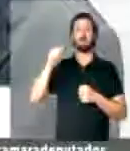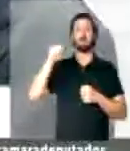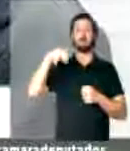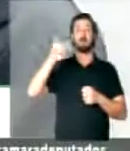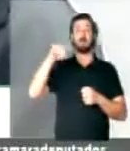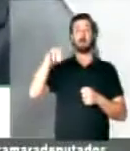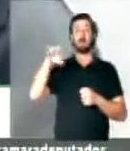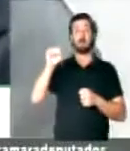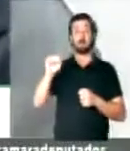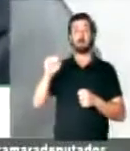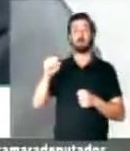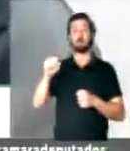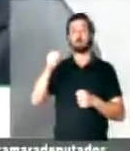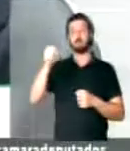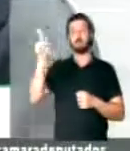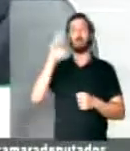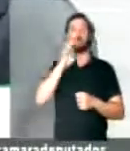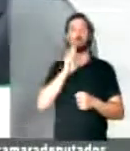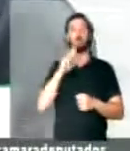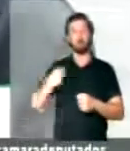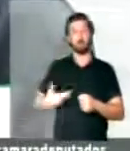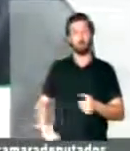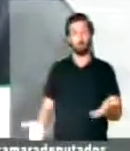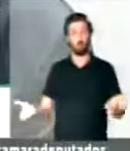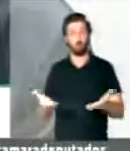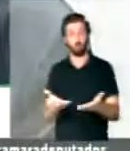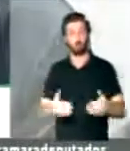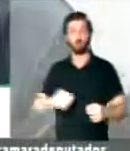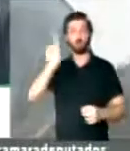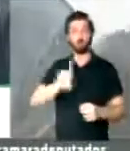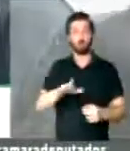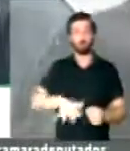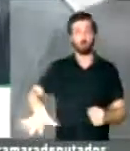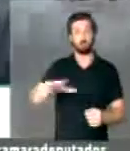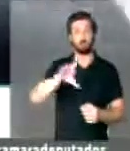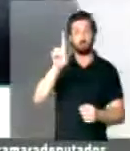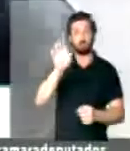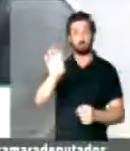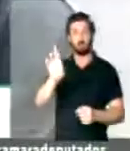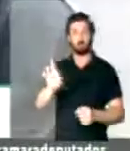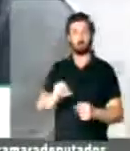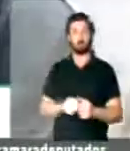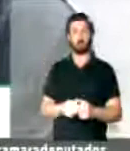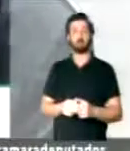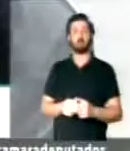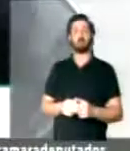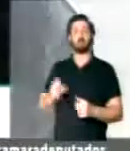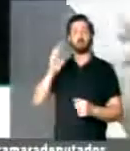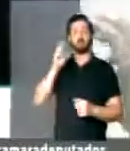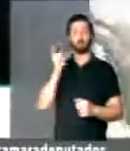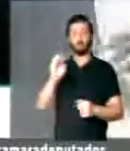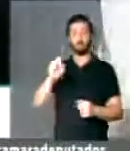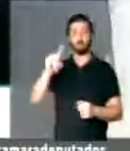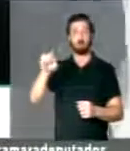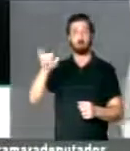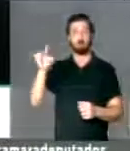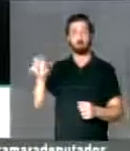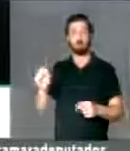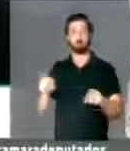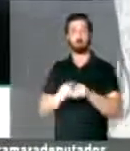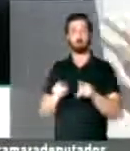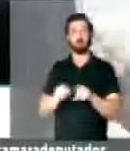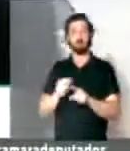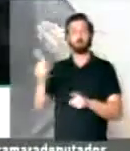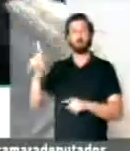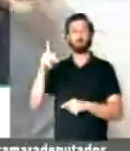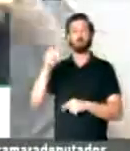estado de Rondônia, que nos acompanha neste dia, do diretor-geral do DR de Rondônia, Ezequiel Neiva, e do deputado estadual Geraldo da